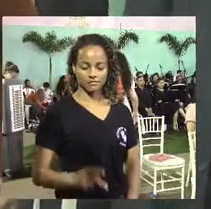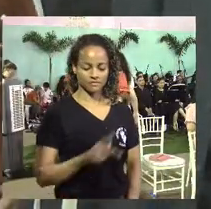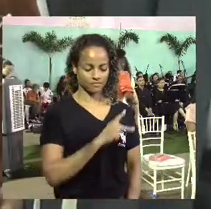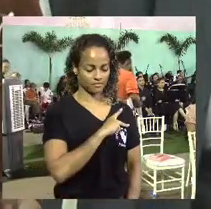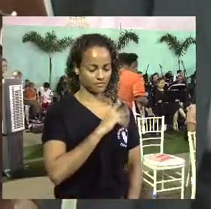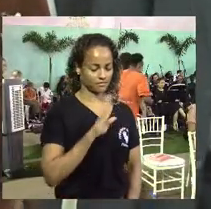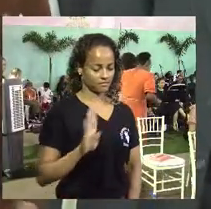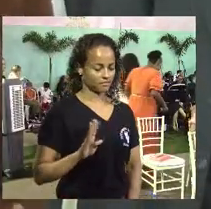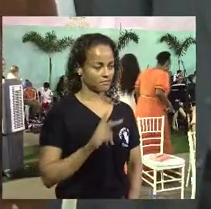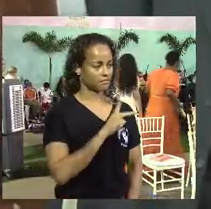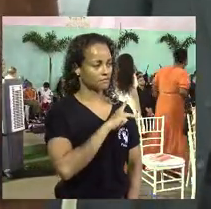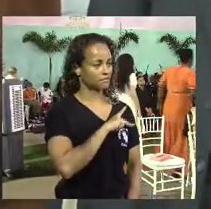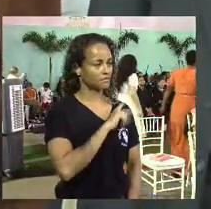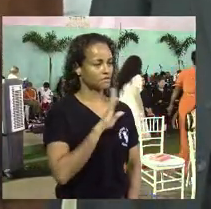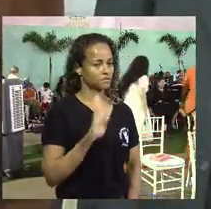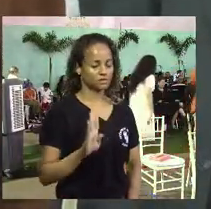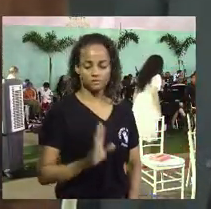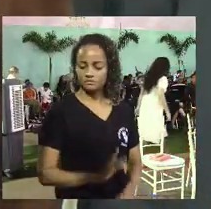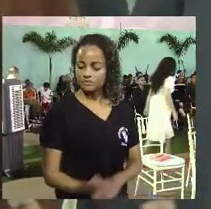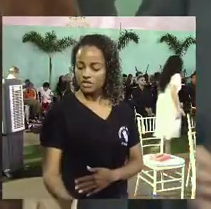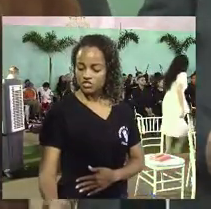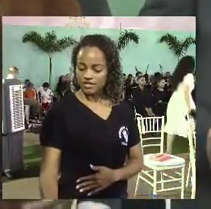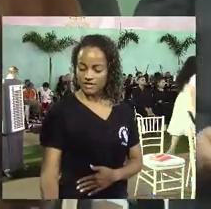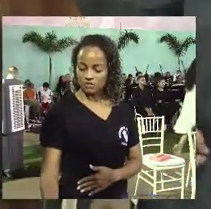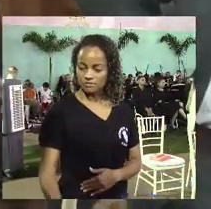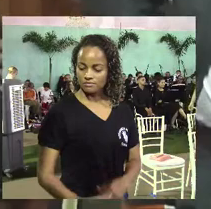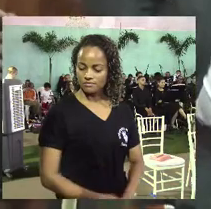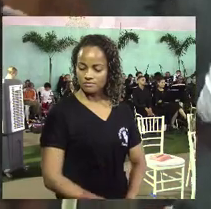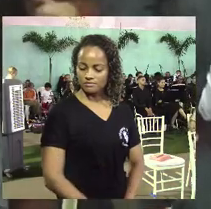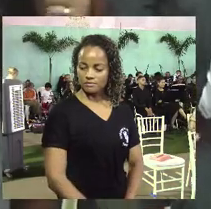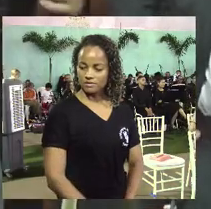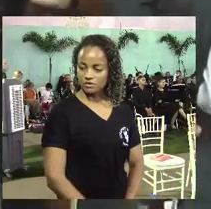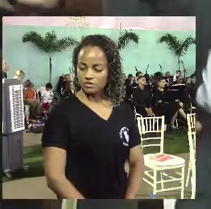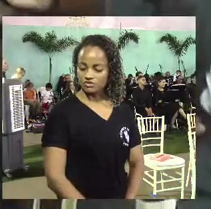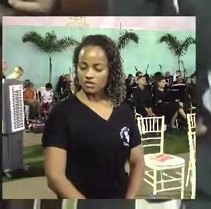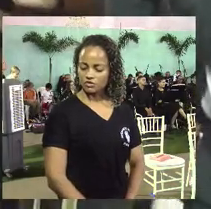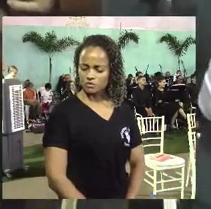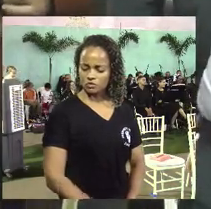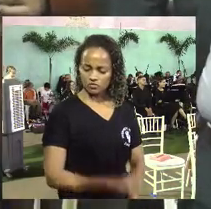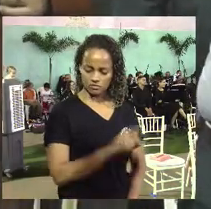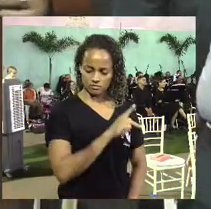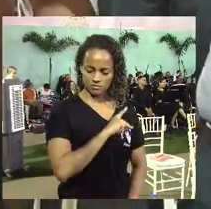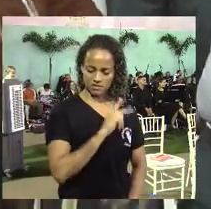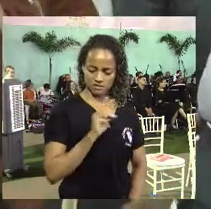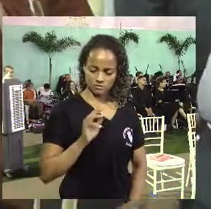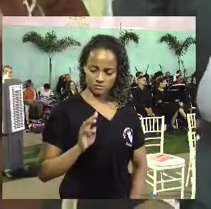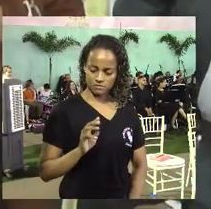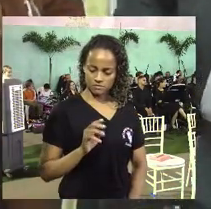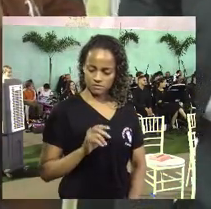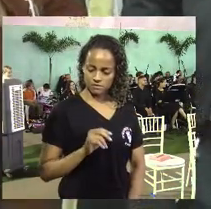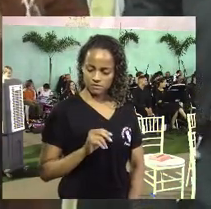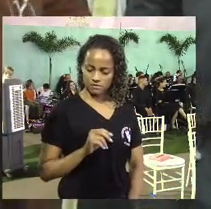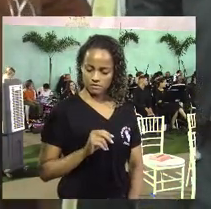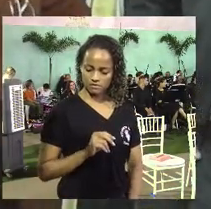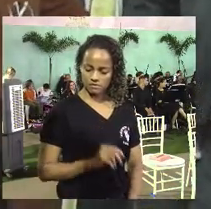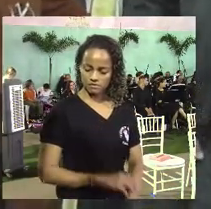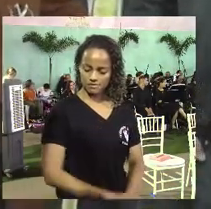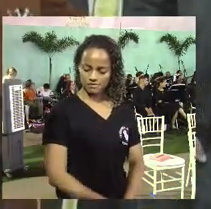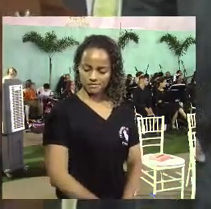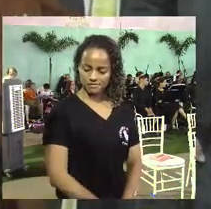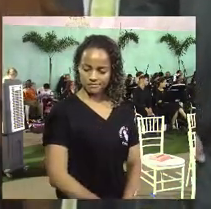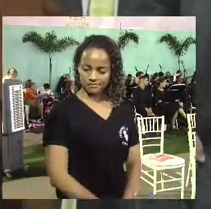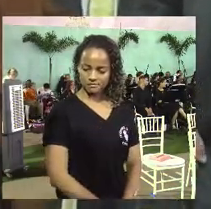já eu quero dar uma oferta já pensando no ano que vem quero dividir vai ali e faz isso eu quero ofertar agora vai ali e faz isso